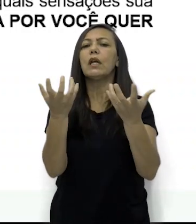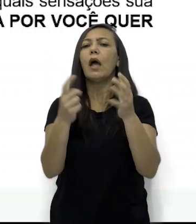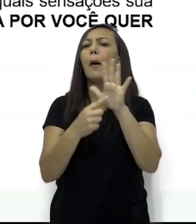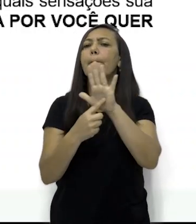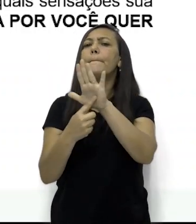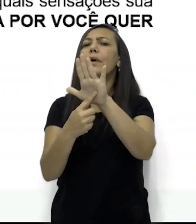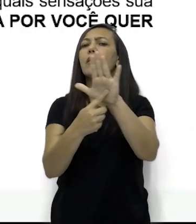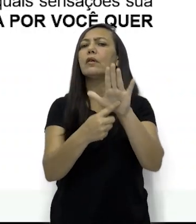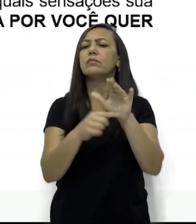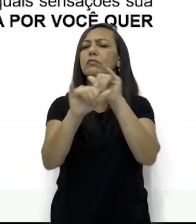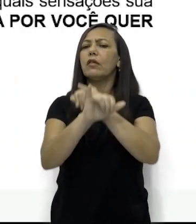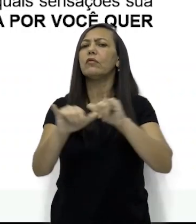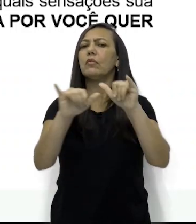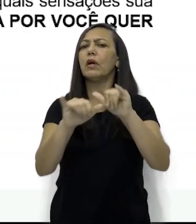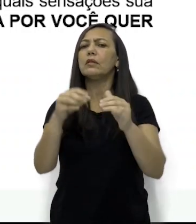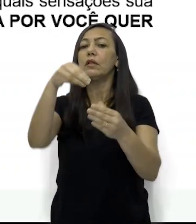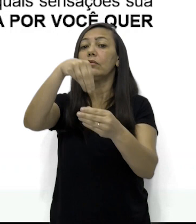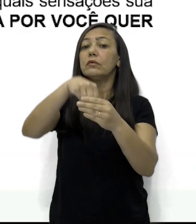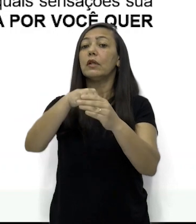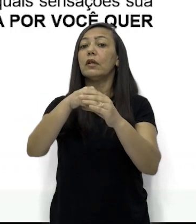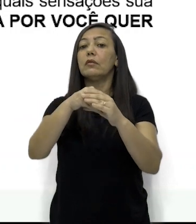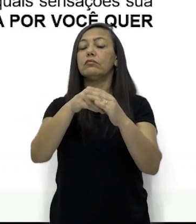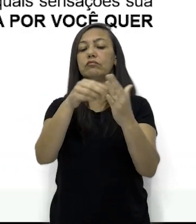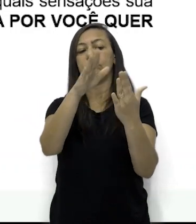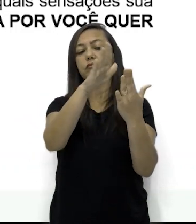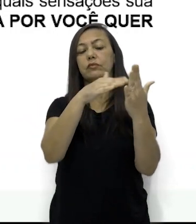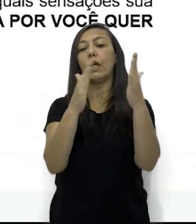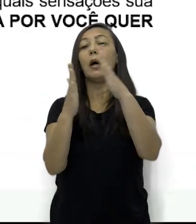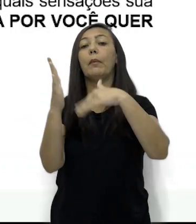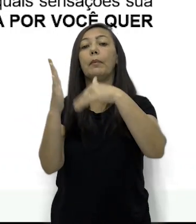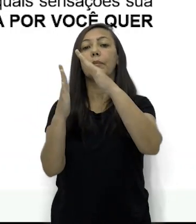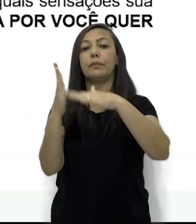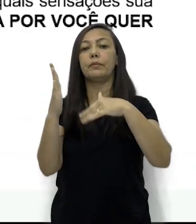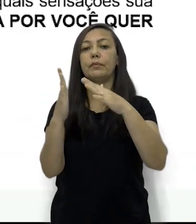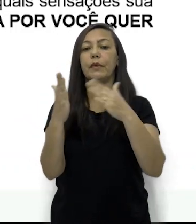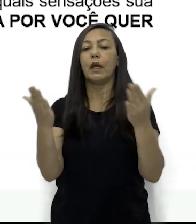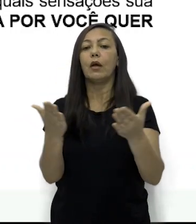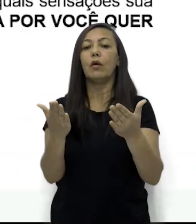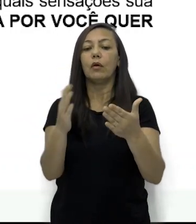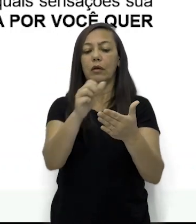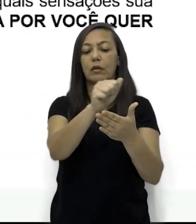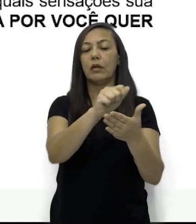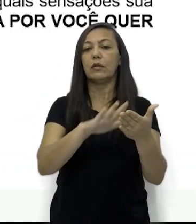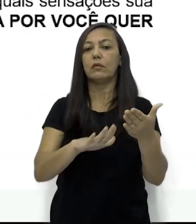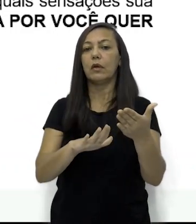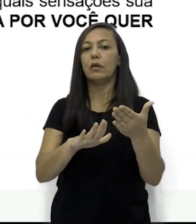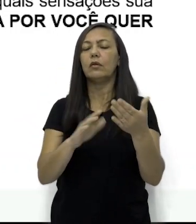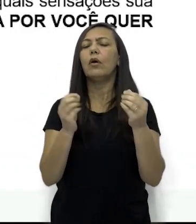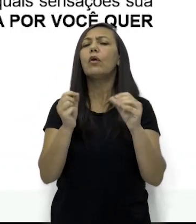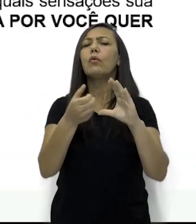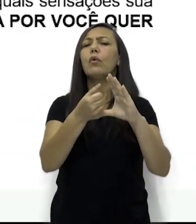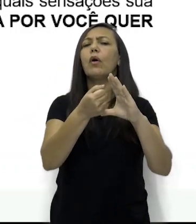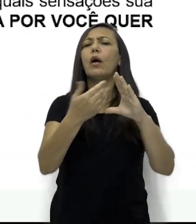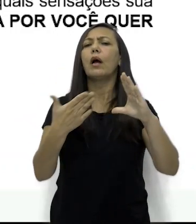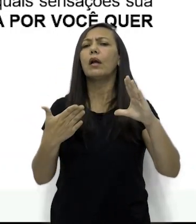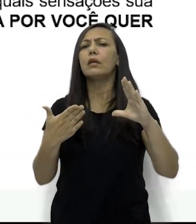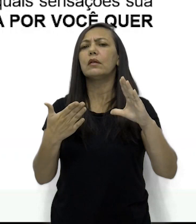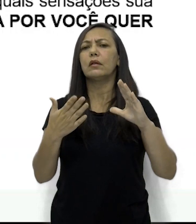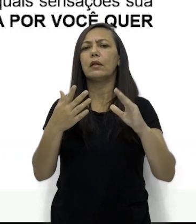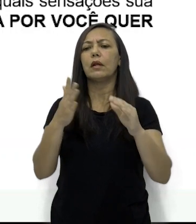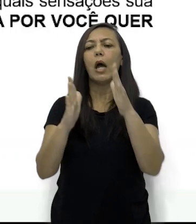mundo. Então, nesse segundo exercício, vocês vão lá identificar no caderno de atividades o que caracteriza uma pintura como